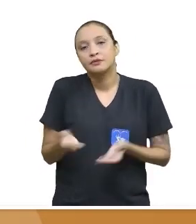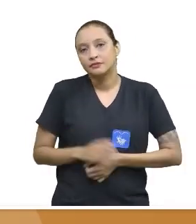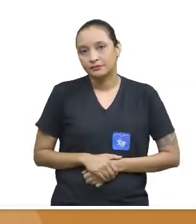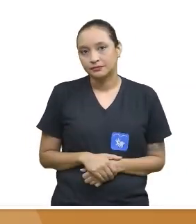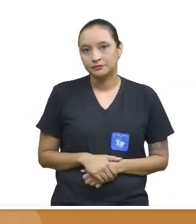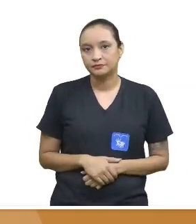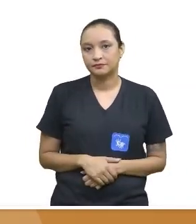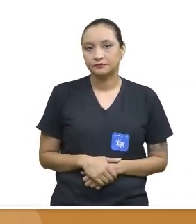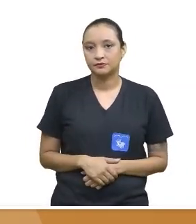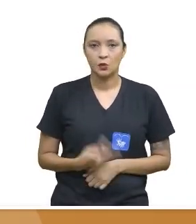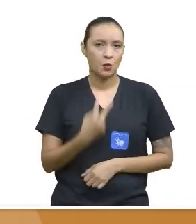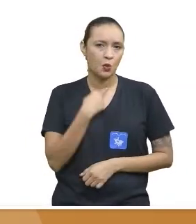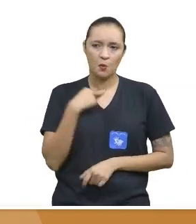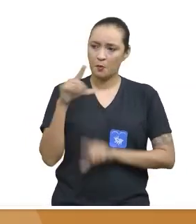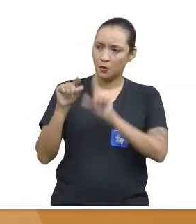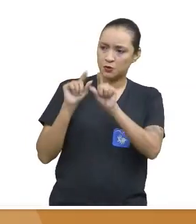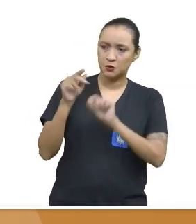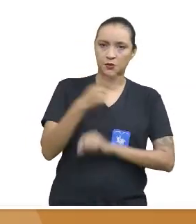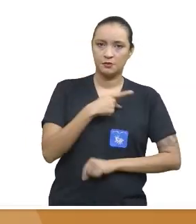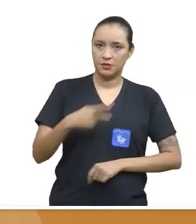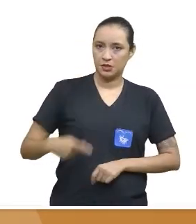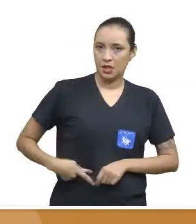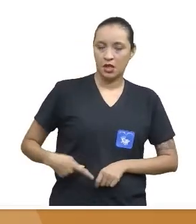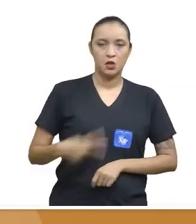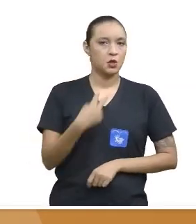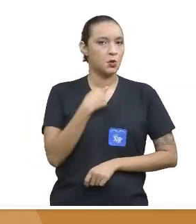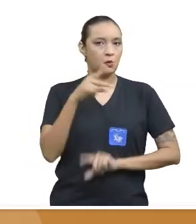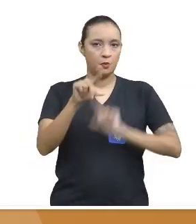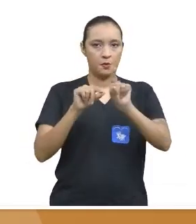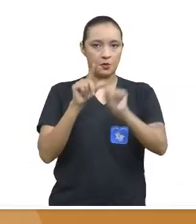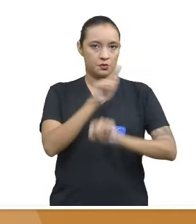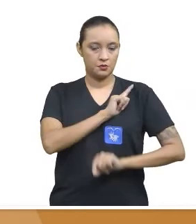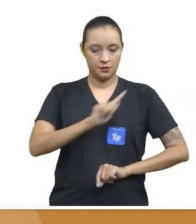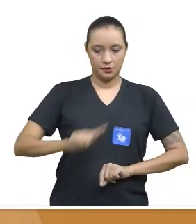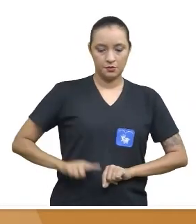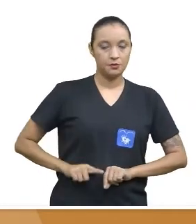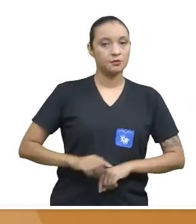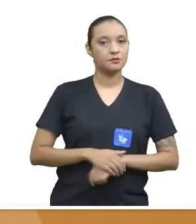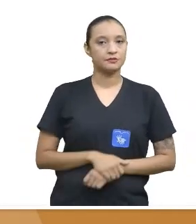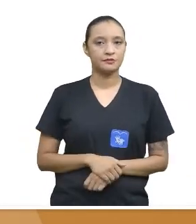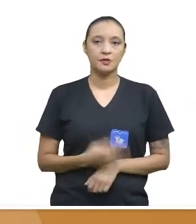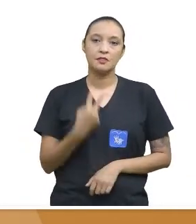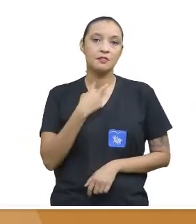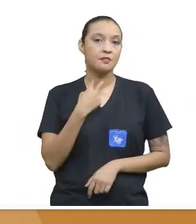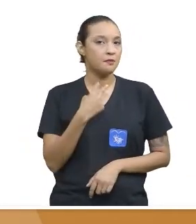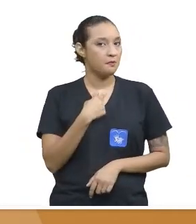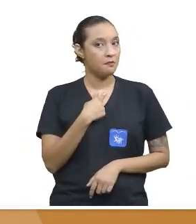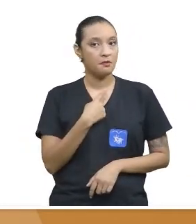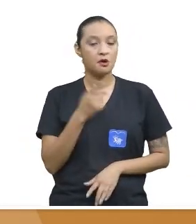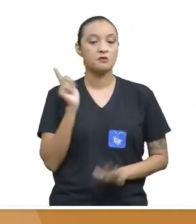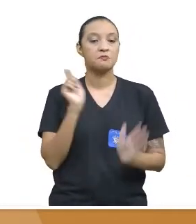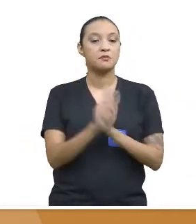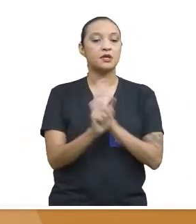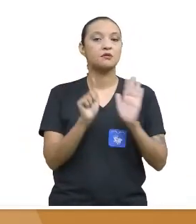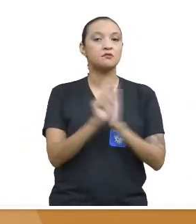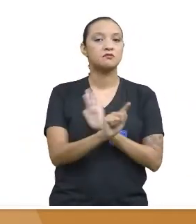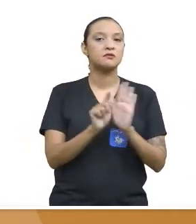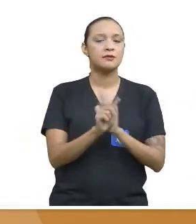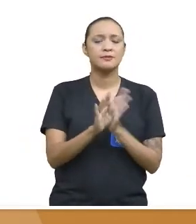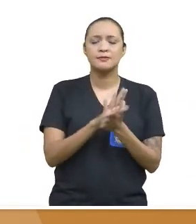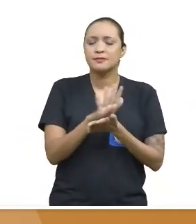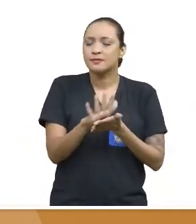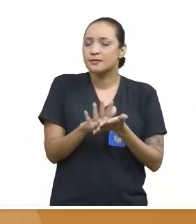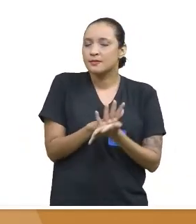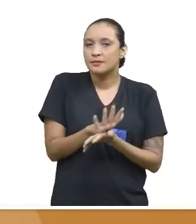Não se pode escolher presidente, não se pode escolher governador, não pode se questionar o governo. Os